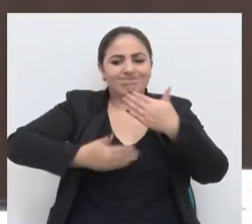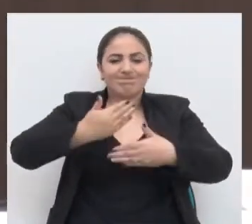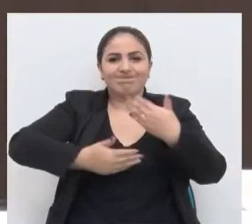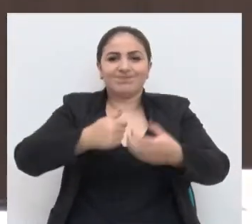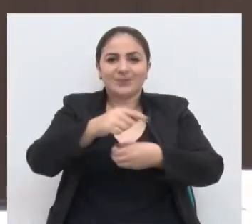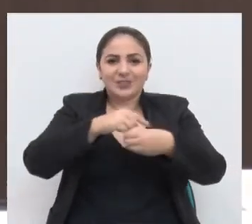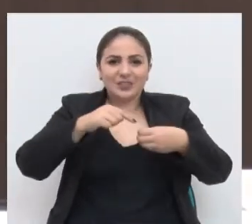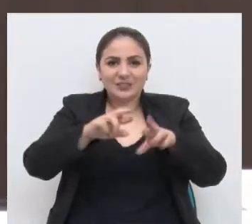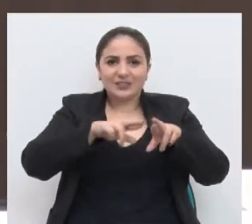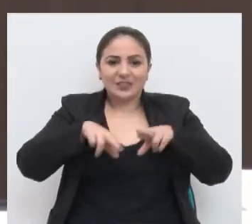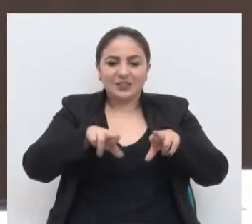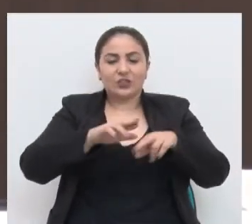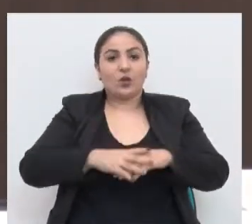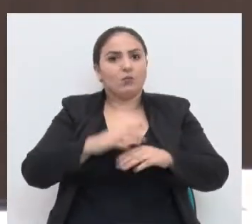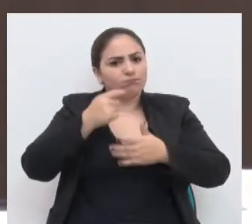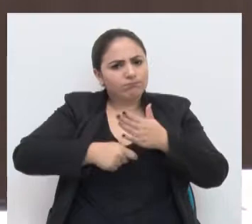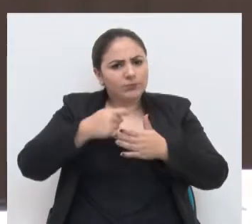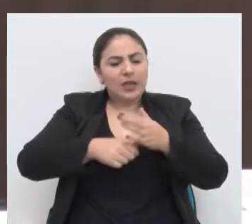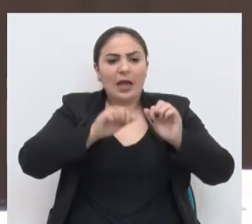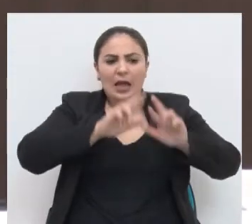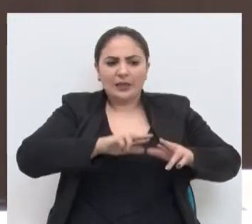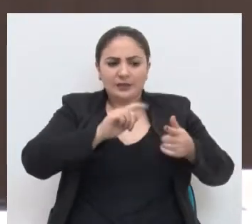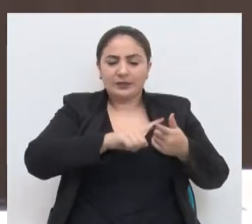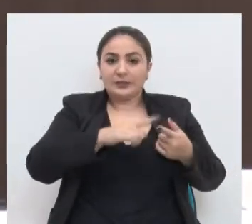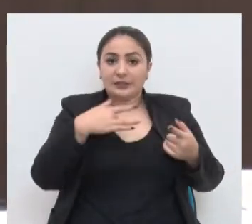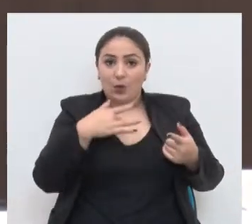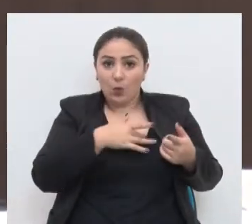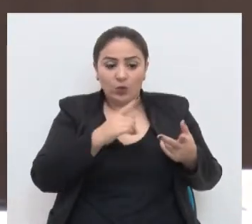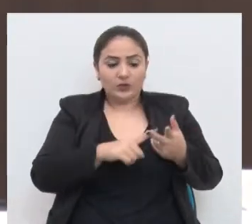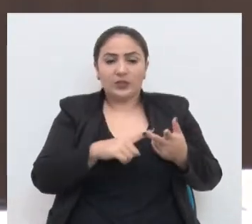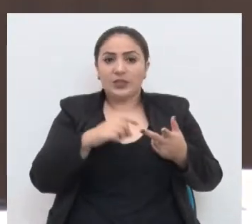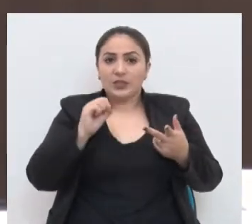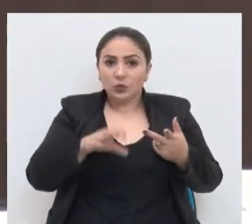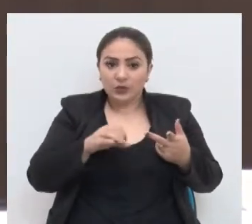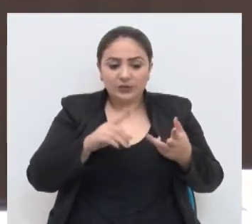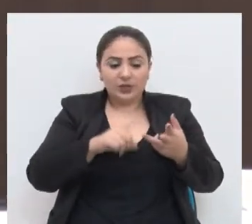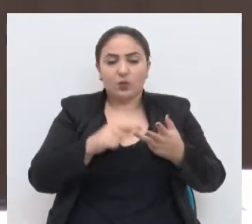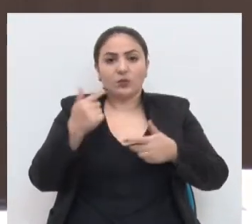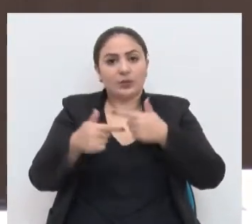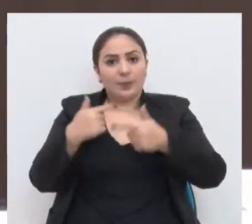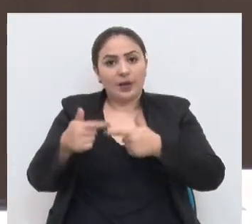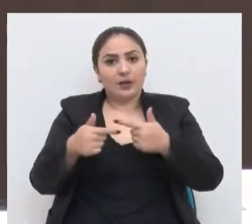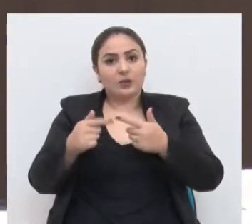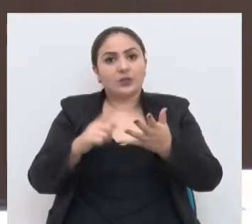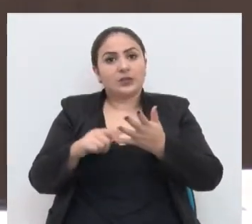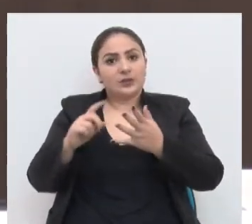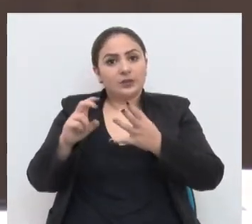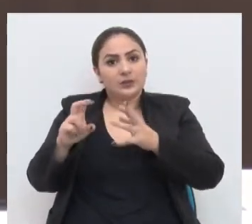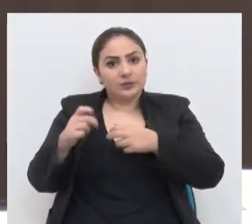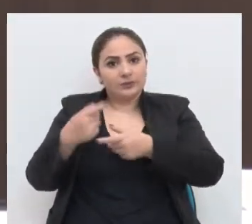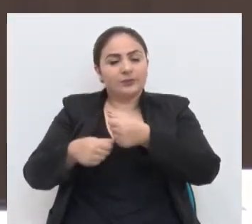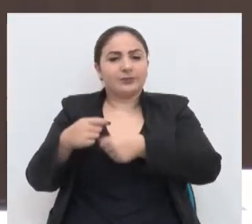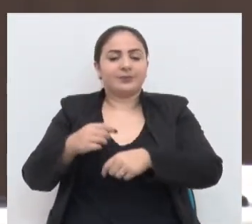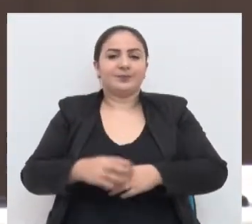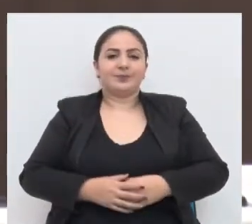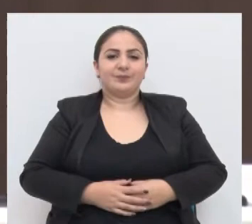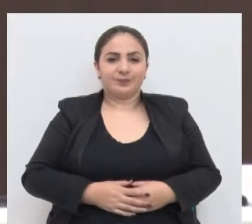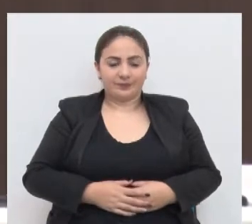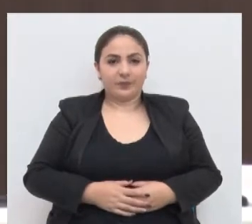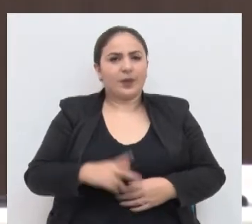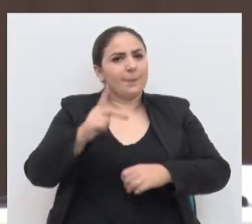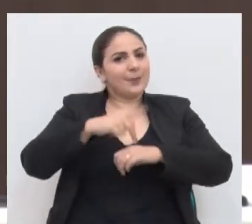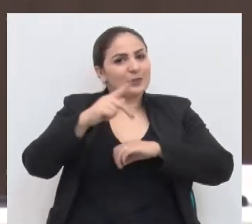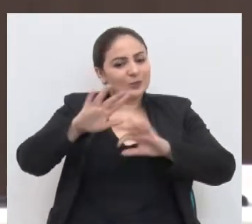que mais se desenvolve na região, sendo pujante na área da saúde, da educação, da prestação de serviço e do agronegócio.